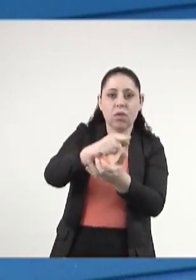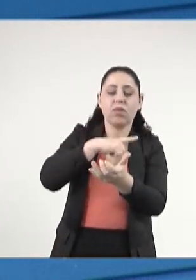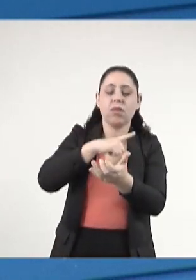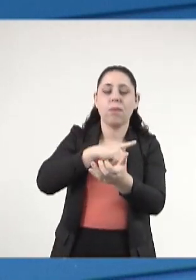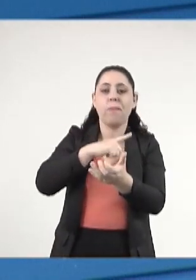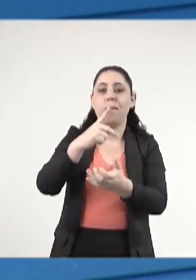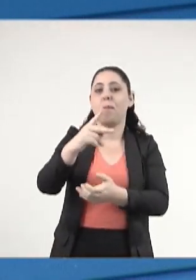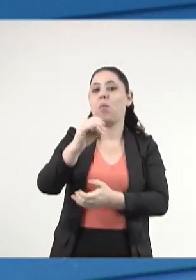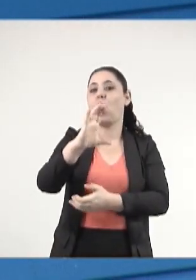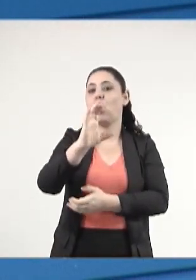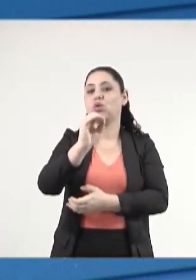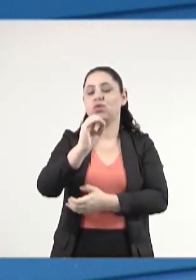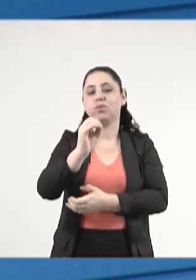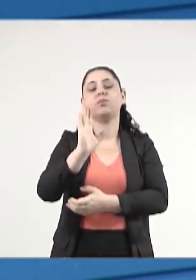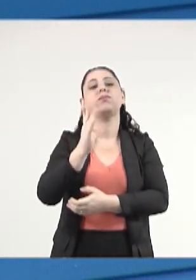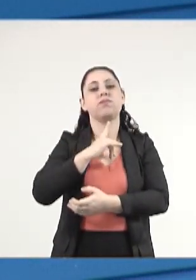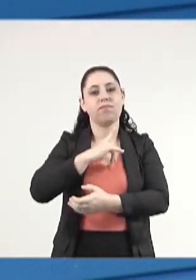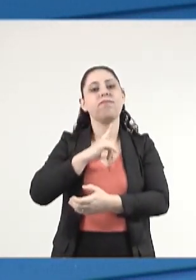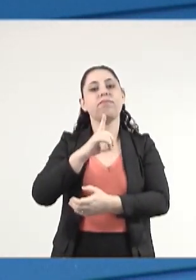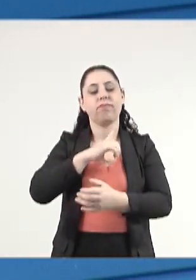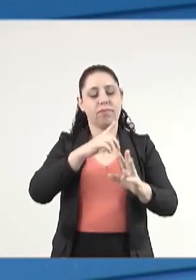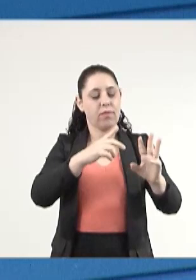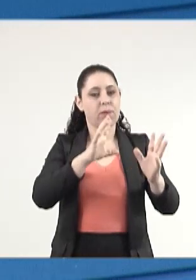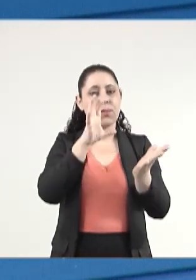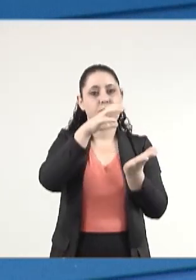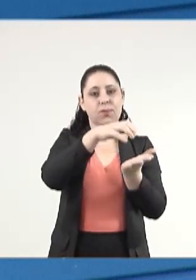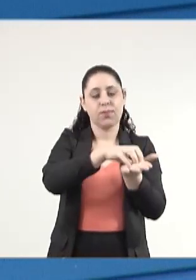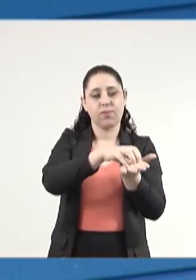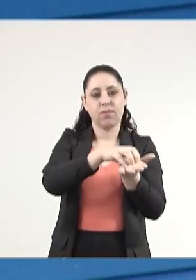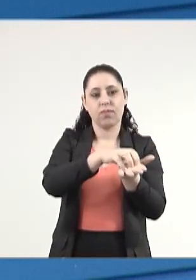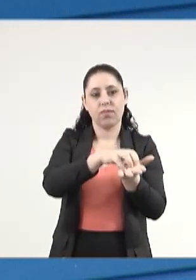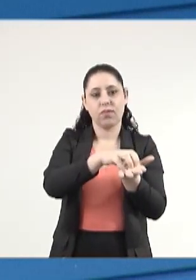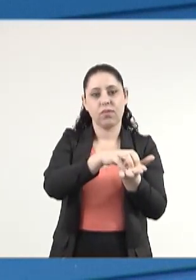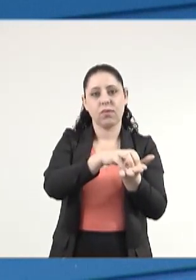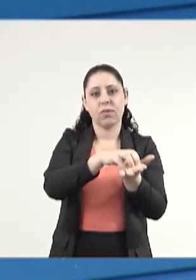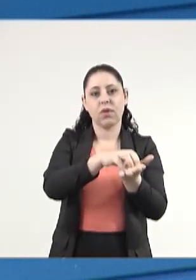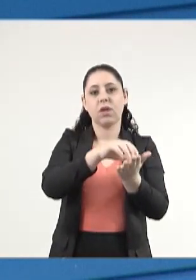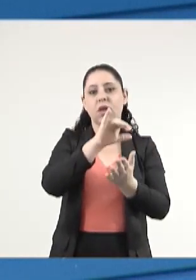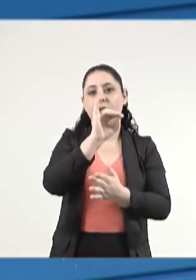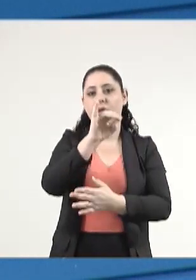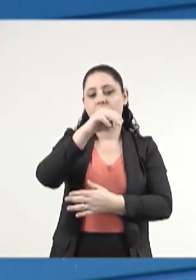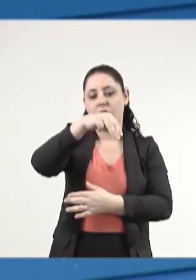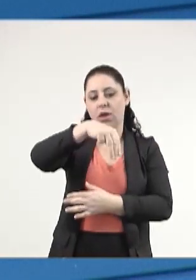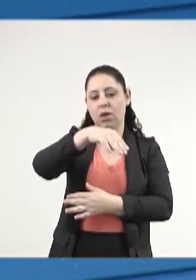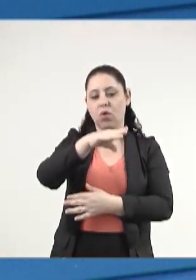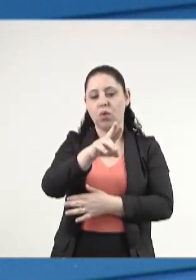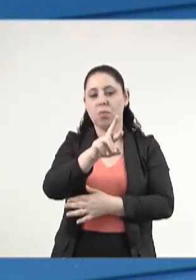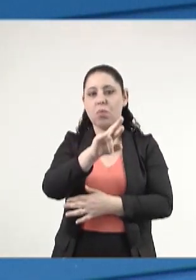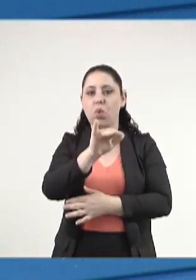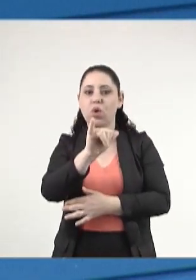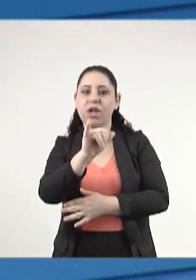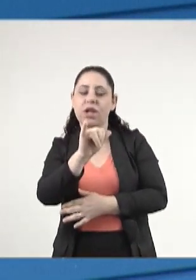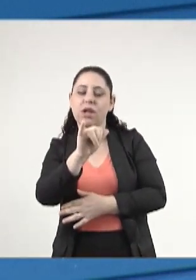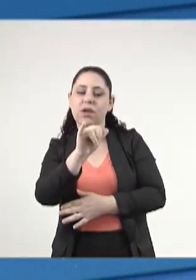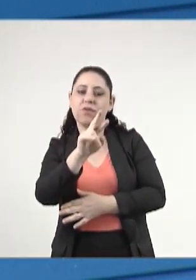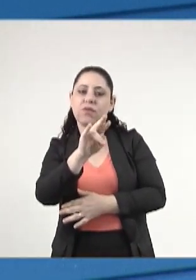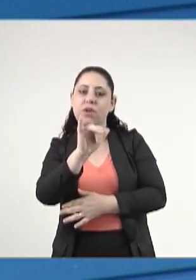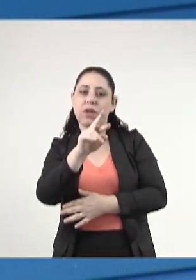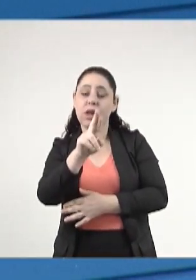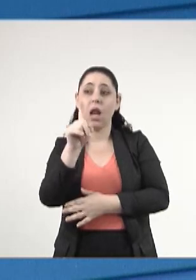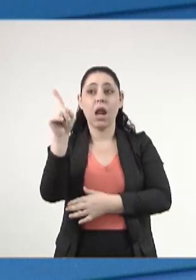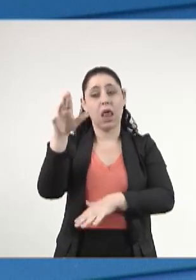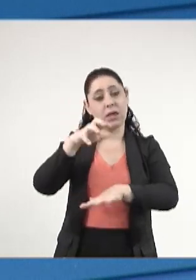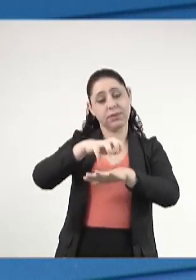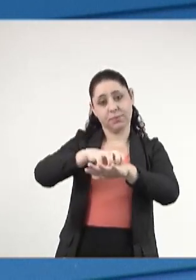poço artesiano que já está perfurado na aldeia urbana Imboreviri, em Naviraí.